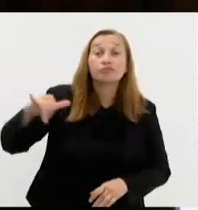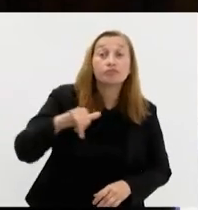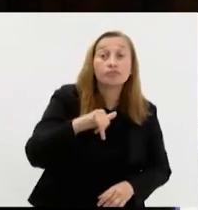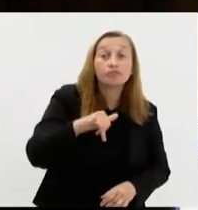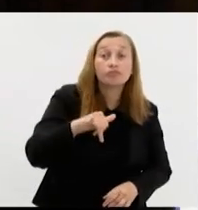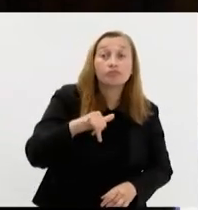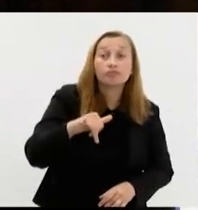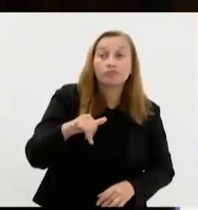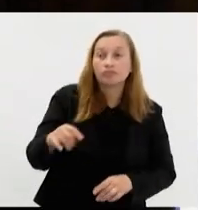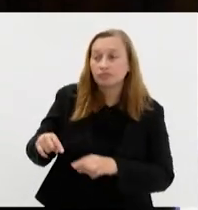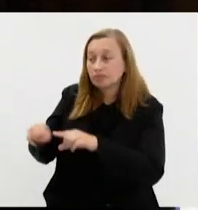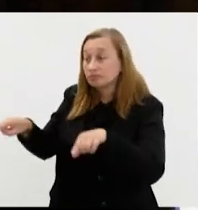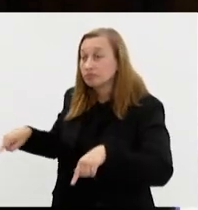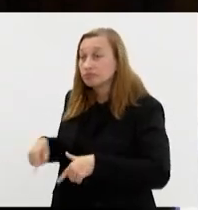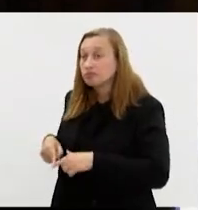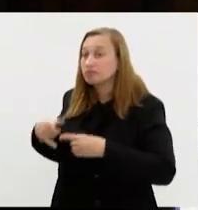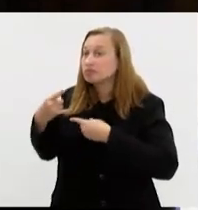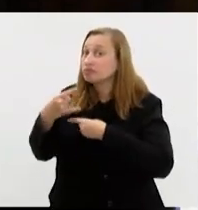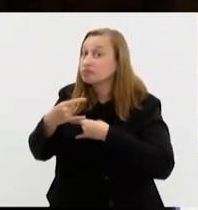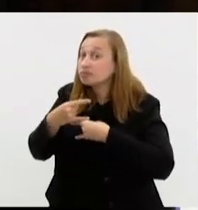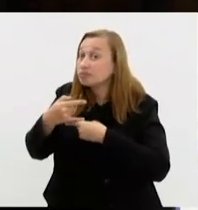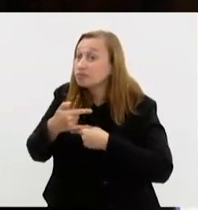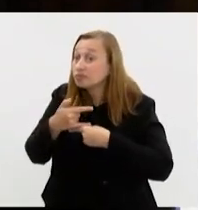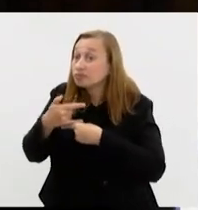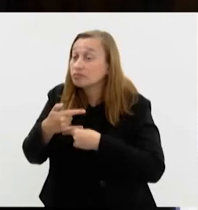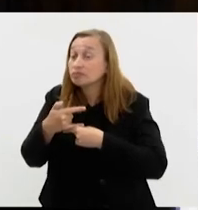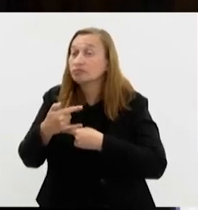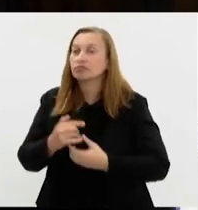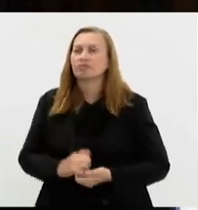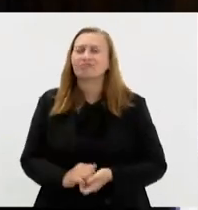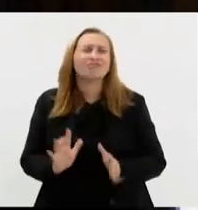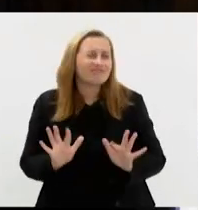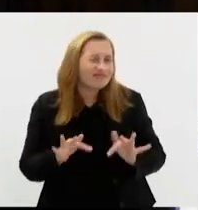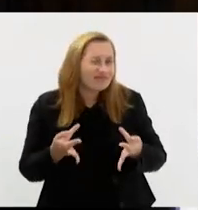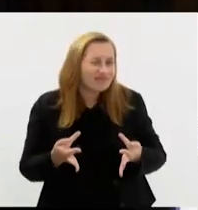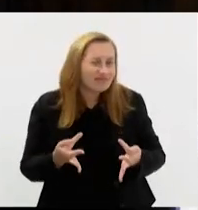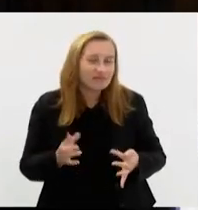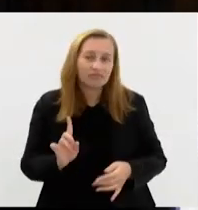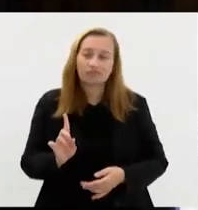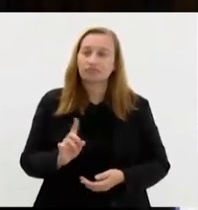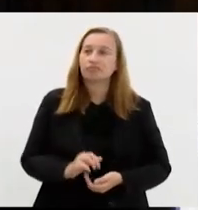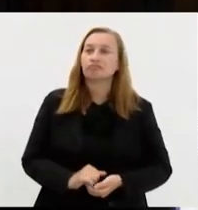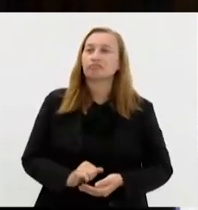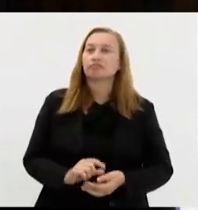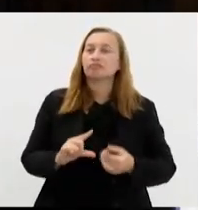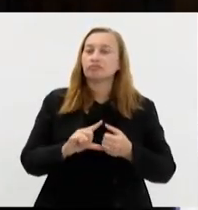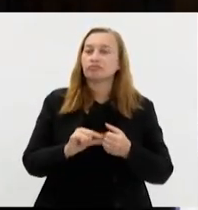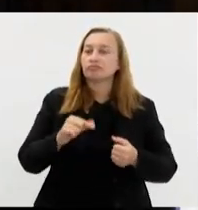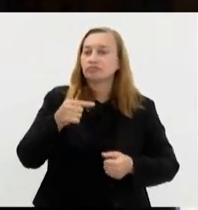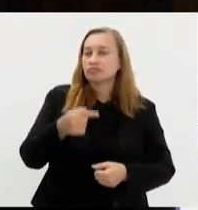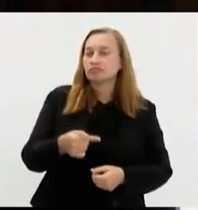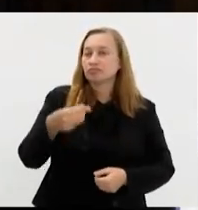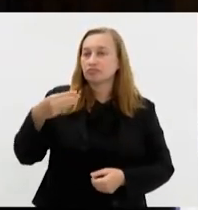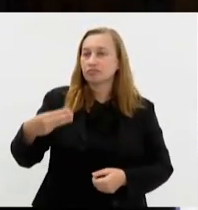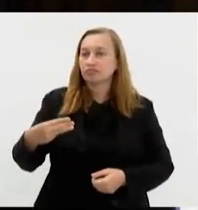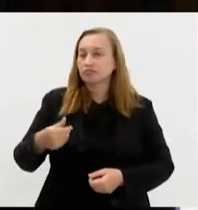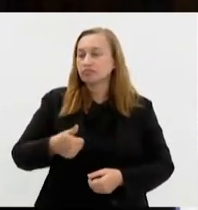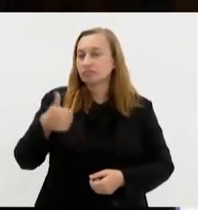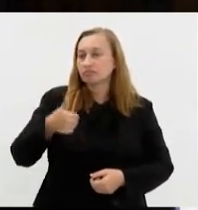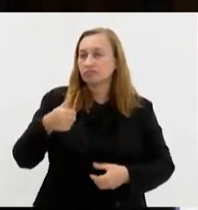a salinha da Live é simples não não é simples o artigo 73 o primeiro